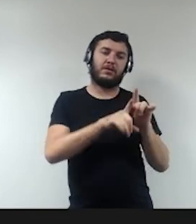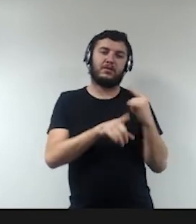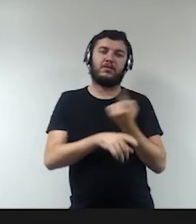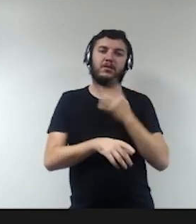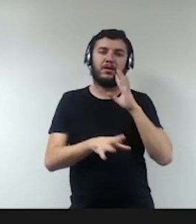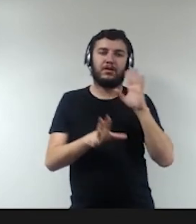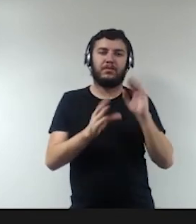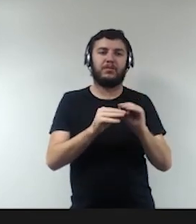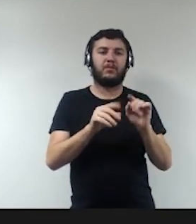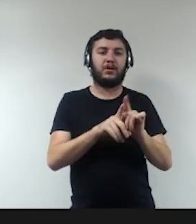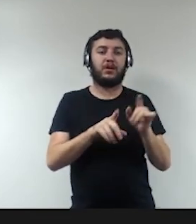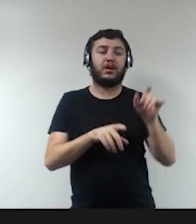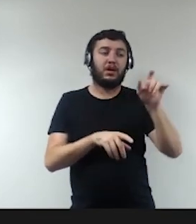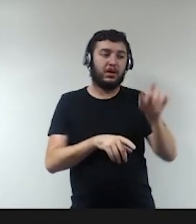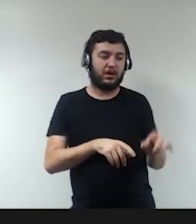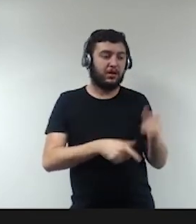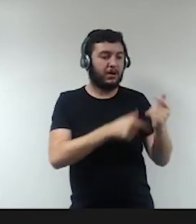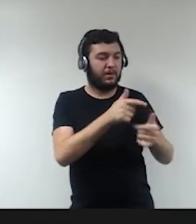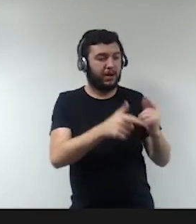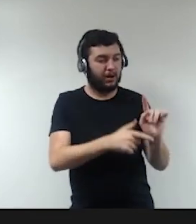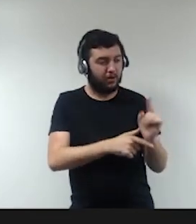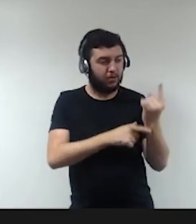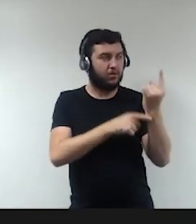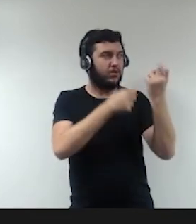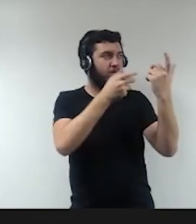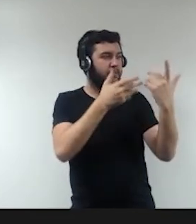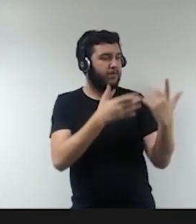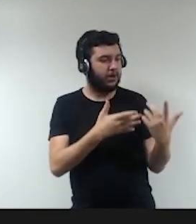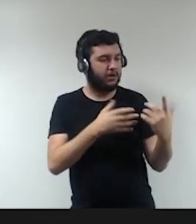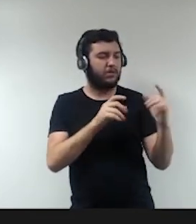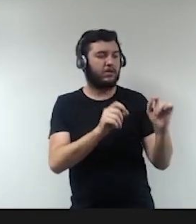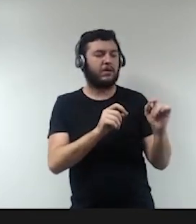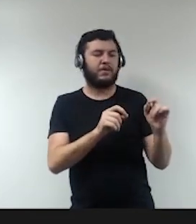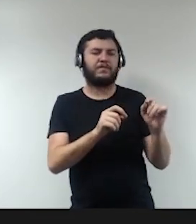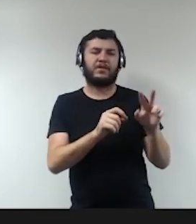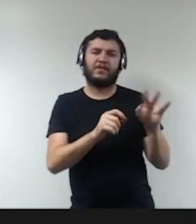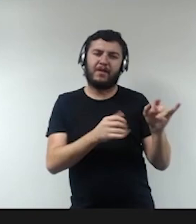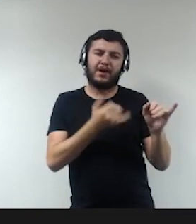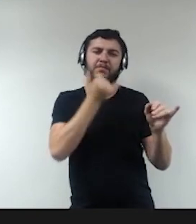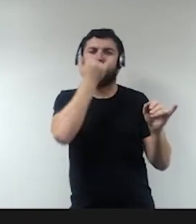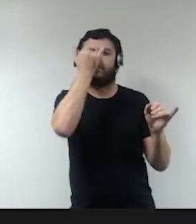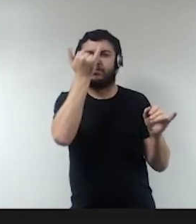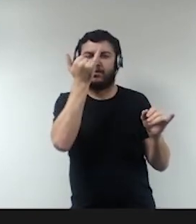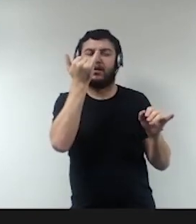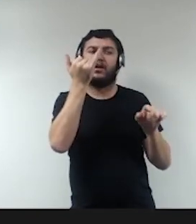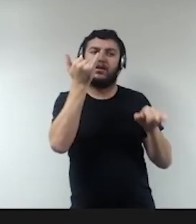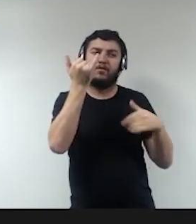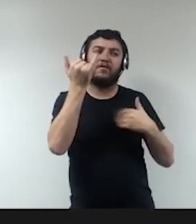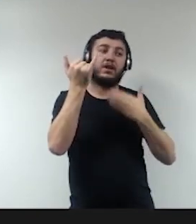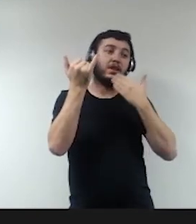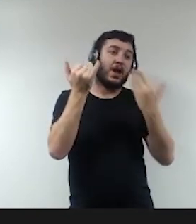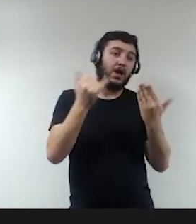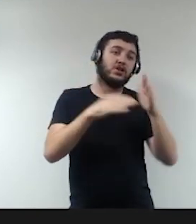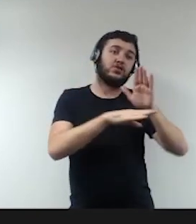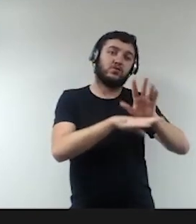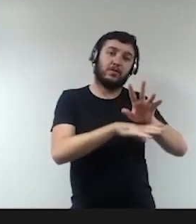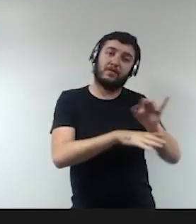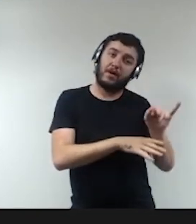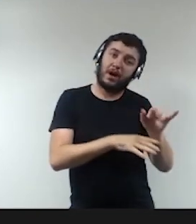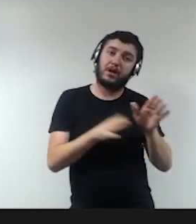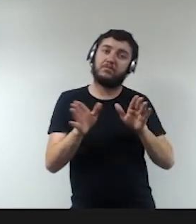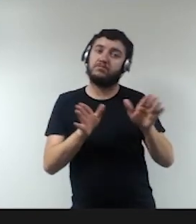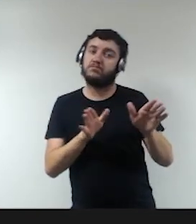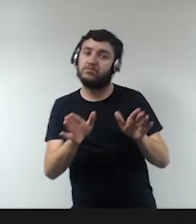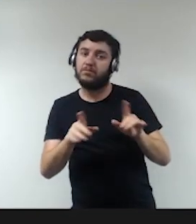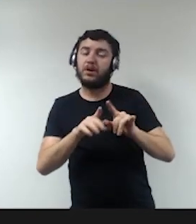equipe técnica que mostra, olha, contabilmente isso pode dar errado, é mais vantajoso isso. Então, no caso, eu